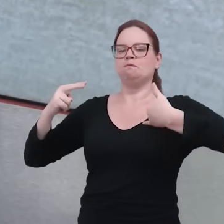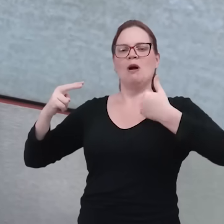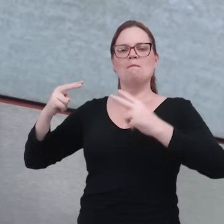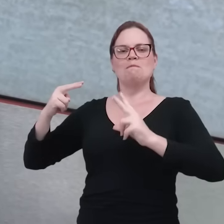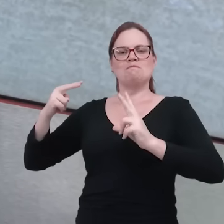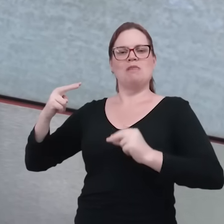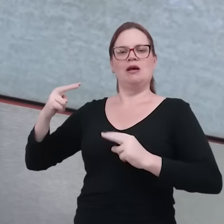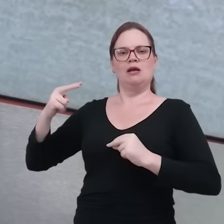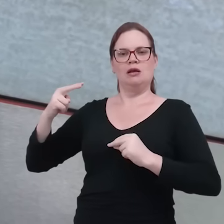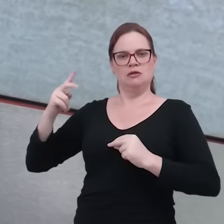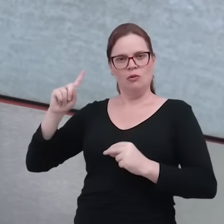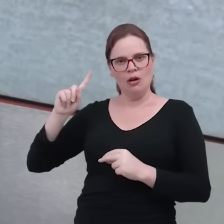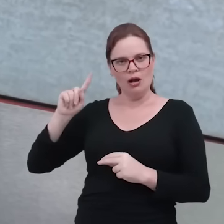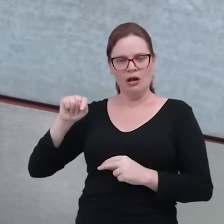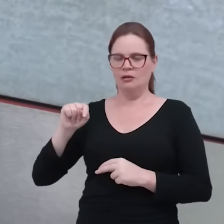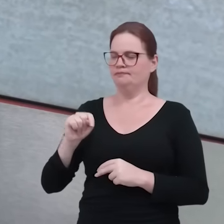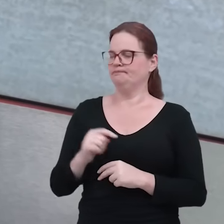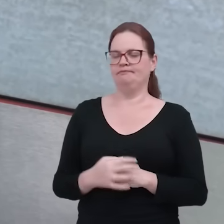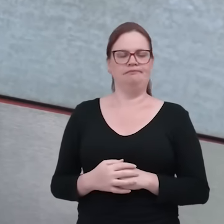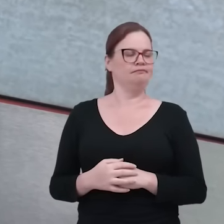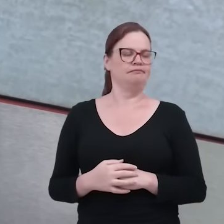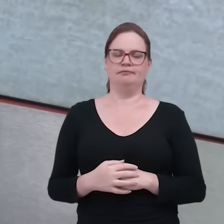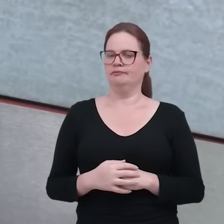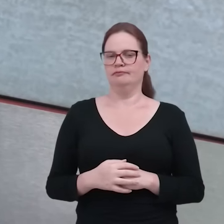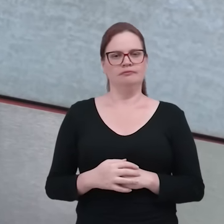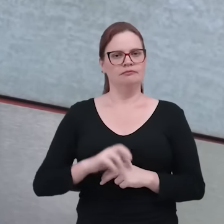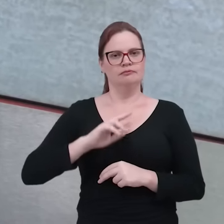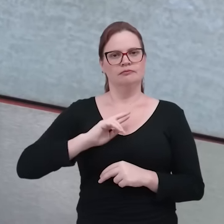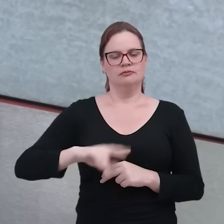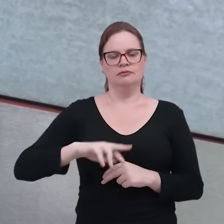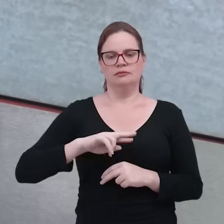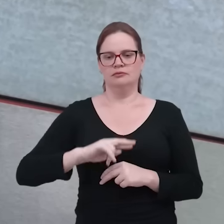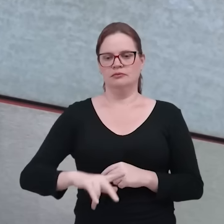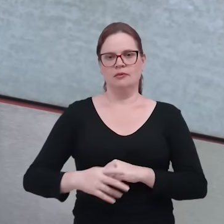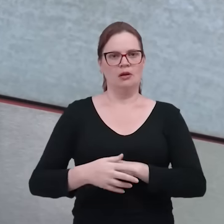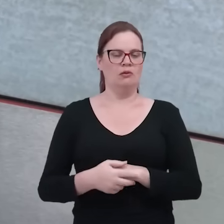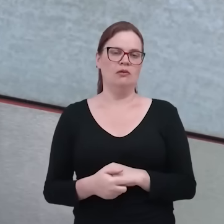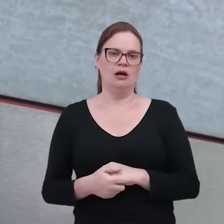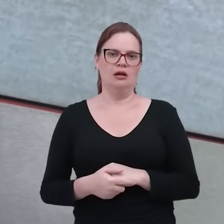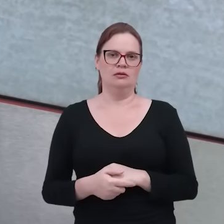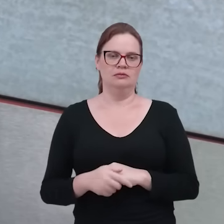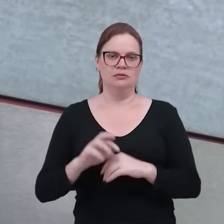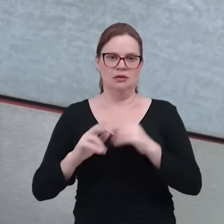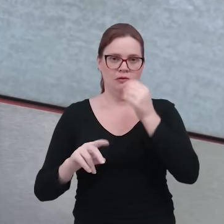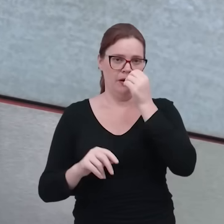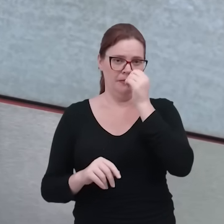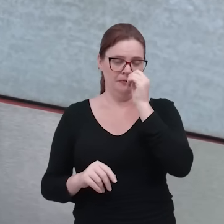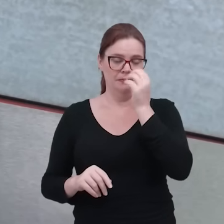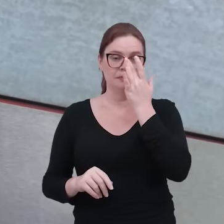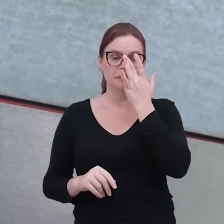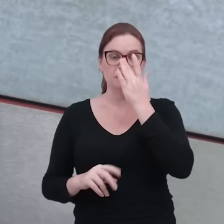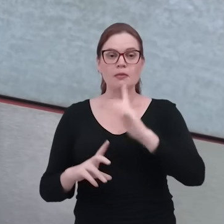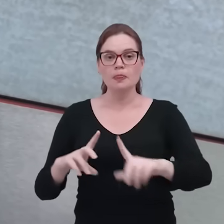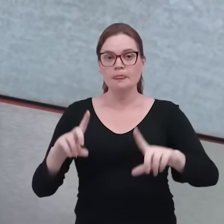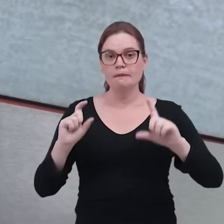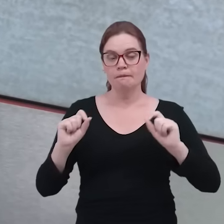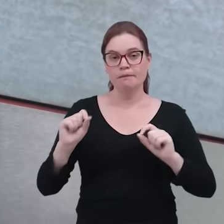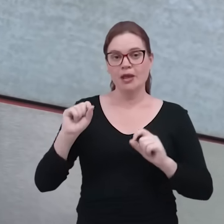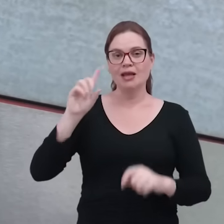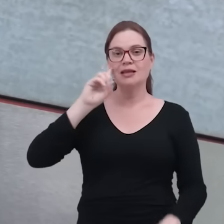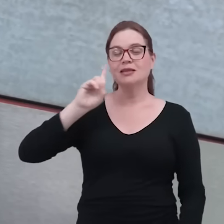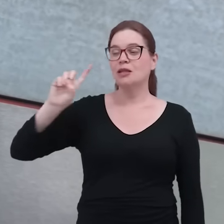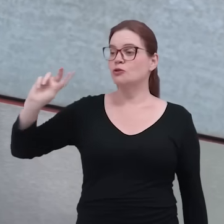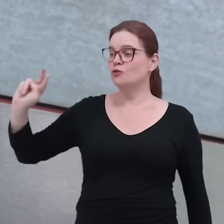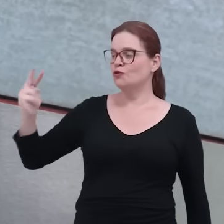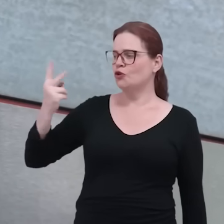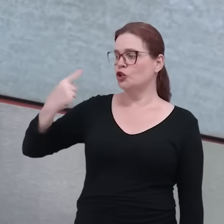nós fizéssemos que sensibilizasse a Deus no sentido de Ele enviar Jesus ao mundo para nos salvar, não. O que Deus viu